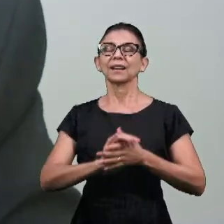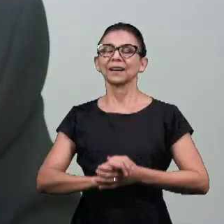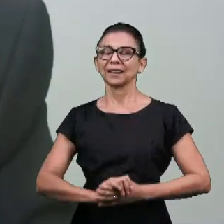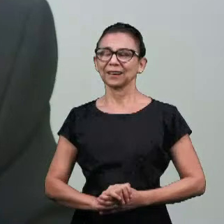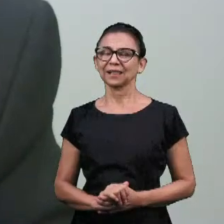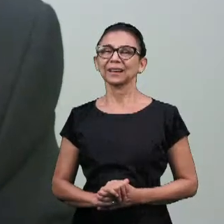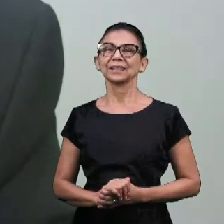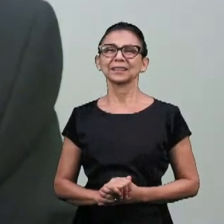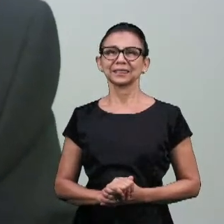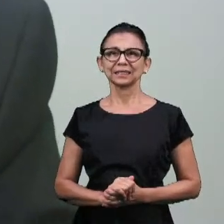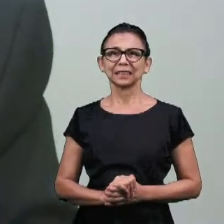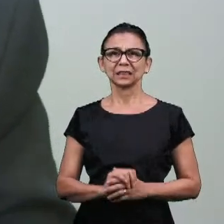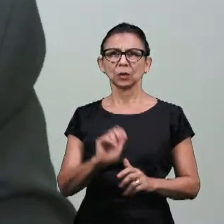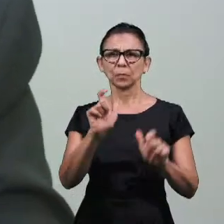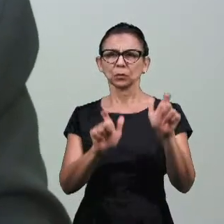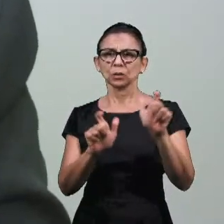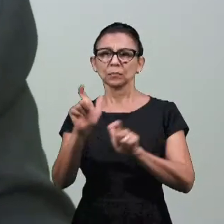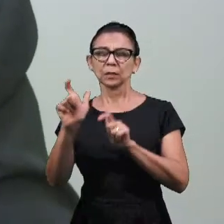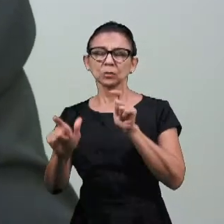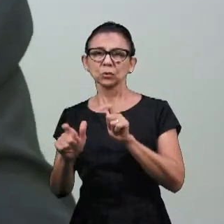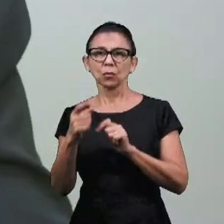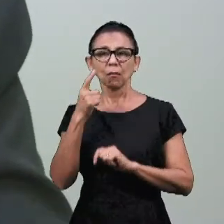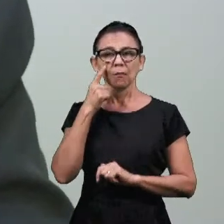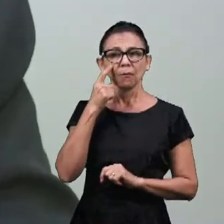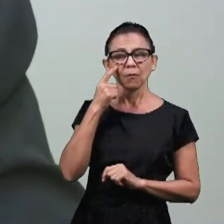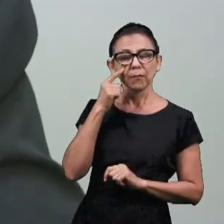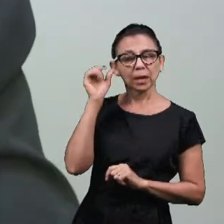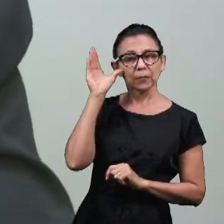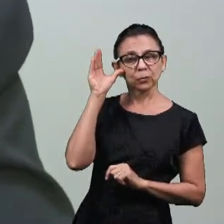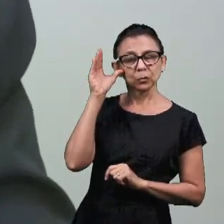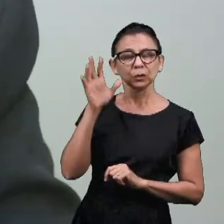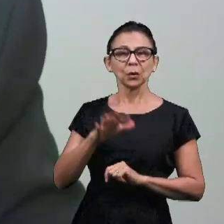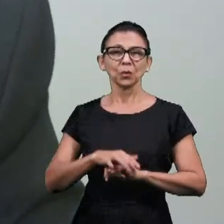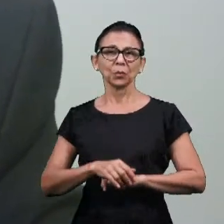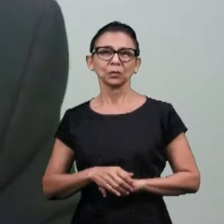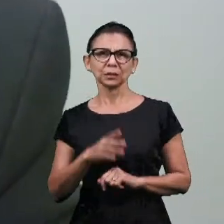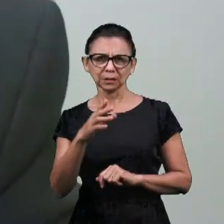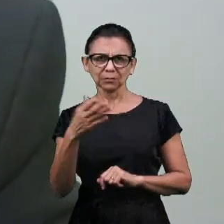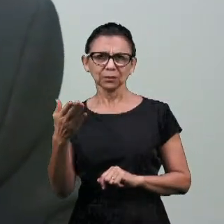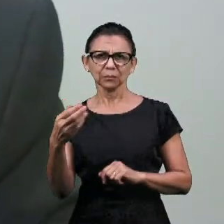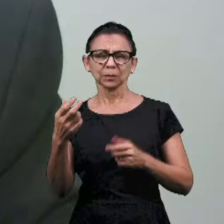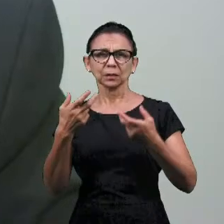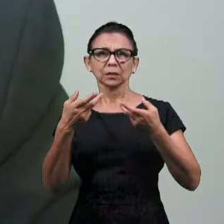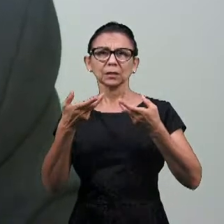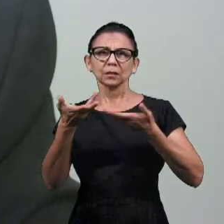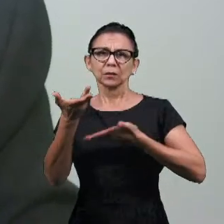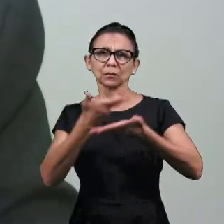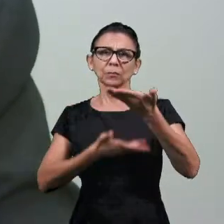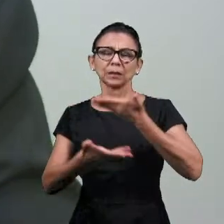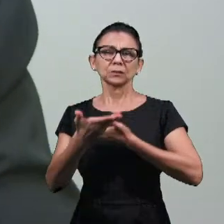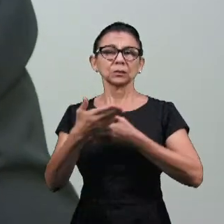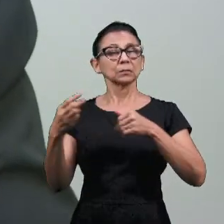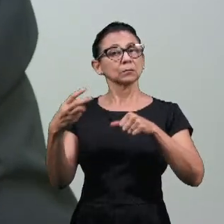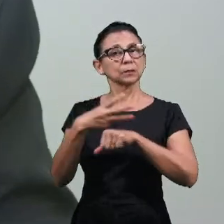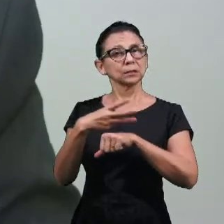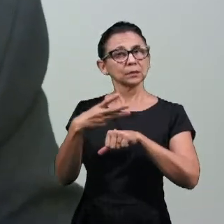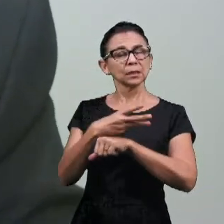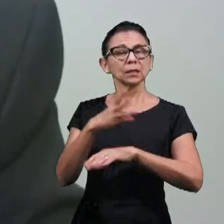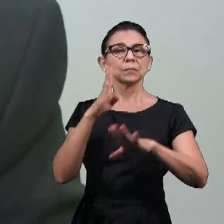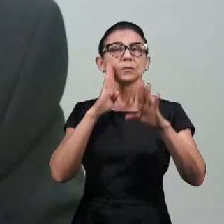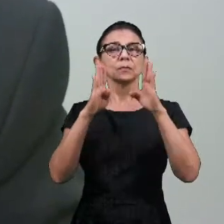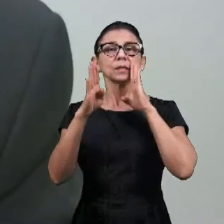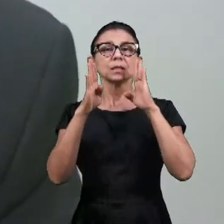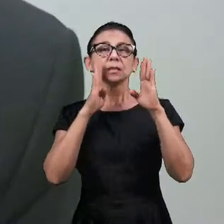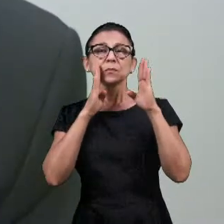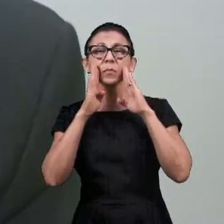indica para mais pessoas. Então, vamos compartilhar no WhatsApp, você publicando aí no seu Facebook, para que possamos ter um